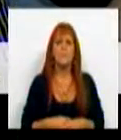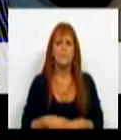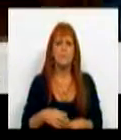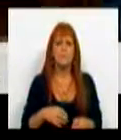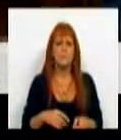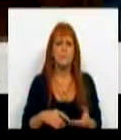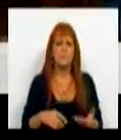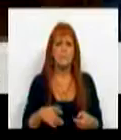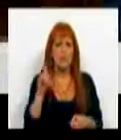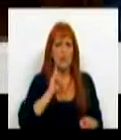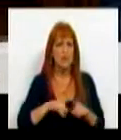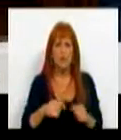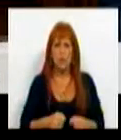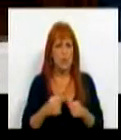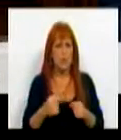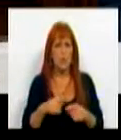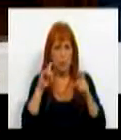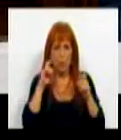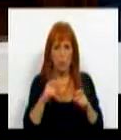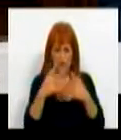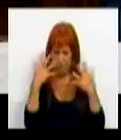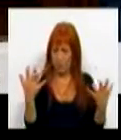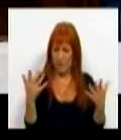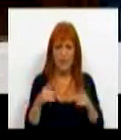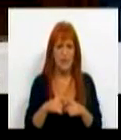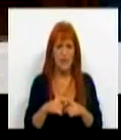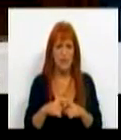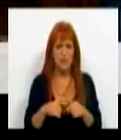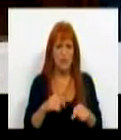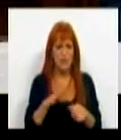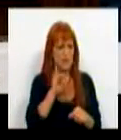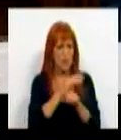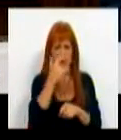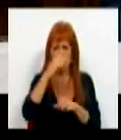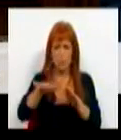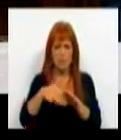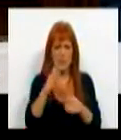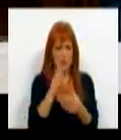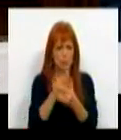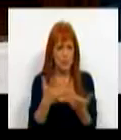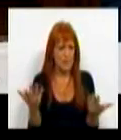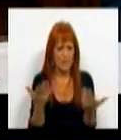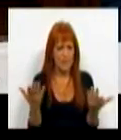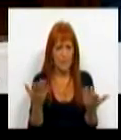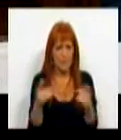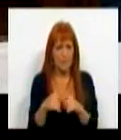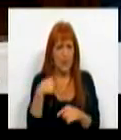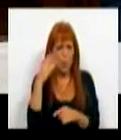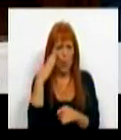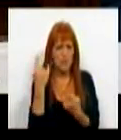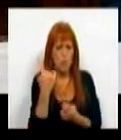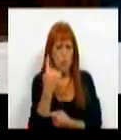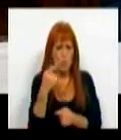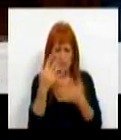Sr. Ministro, Sr. Deputado, eu não consigo controlar a surpresa dos outros intervenientes no processo. Quer dizer, acho que há